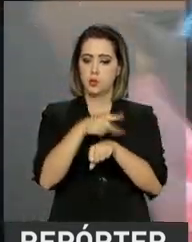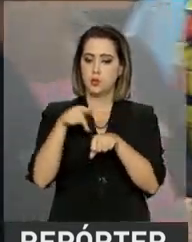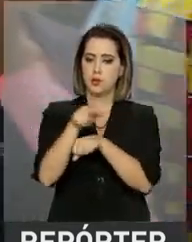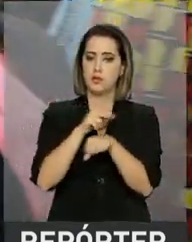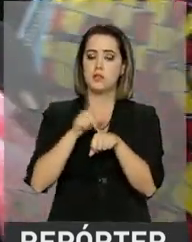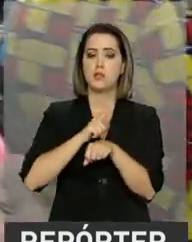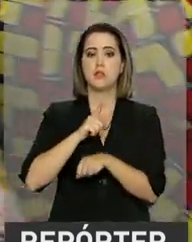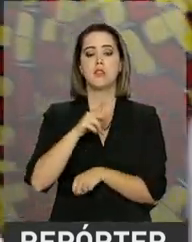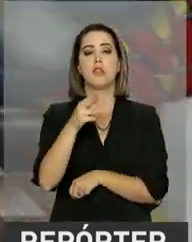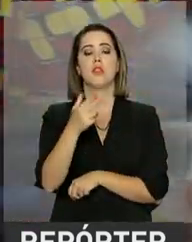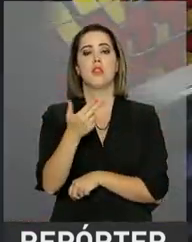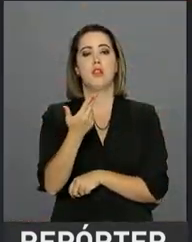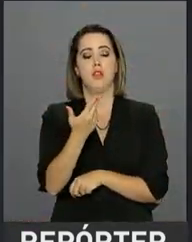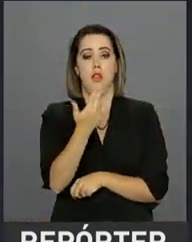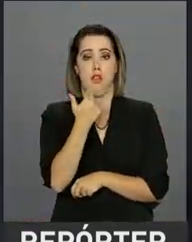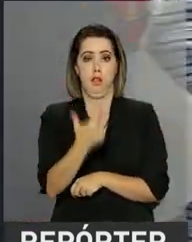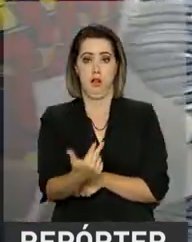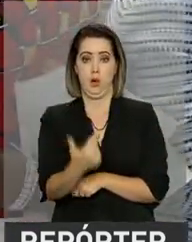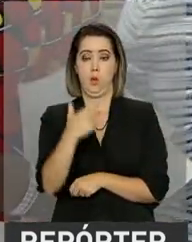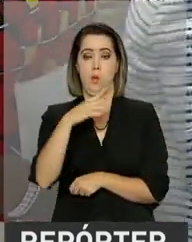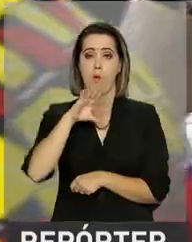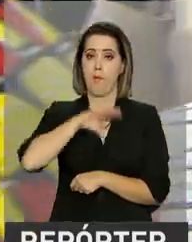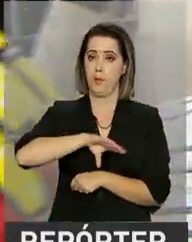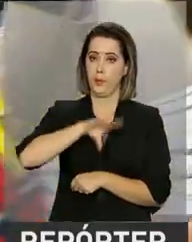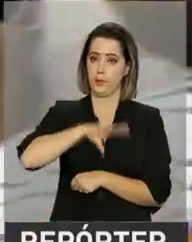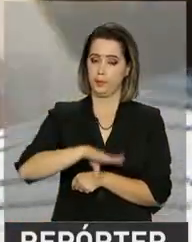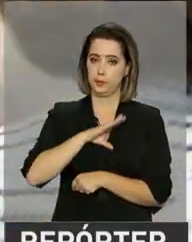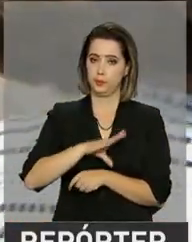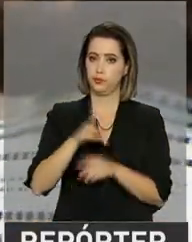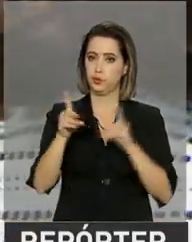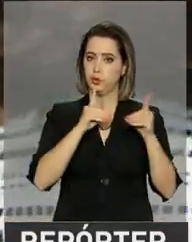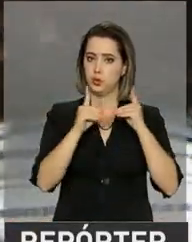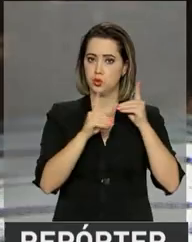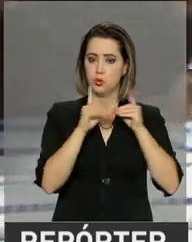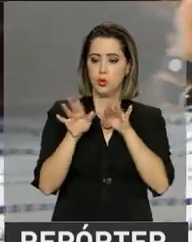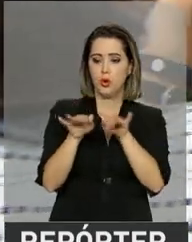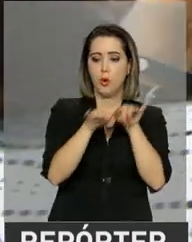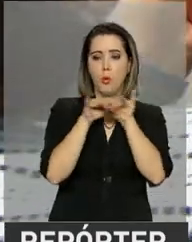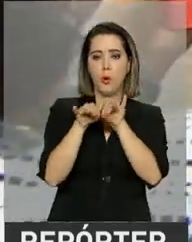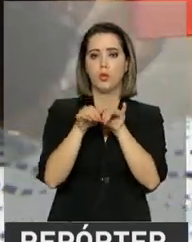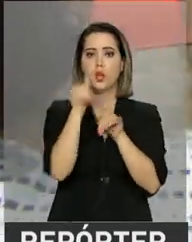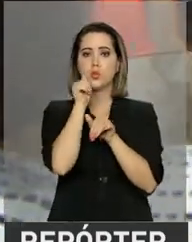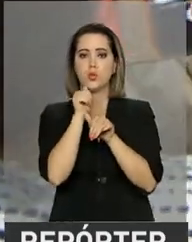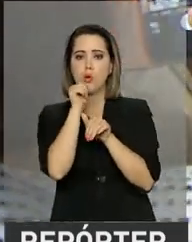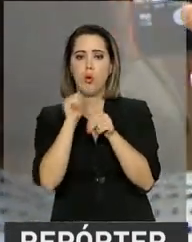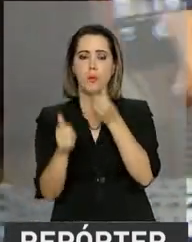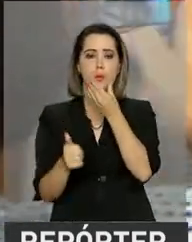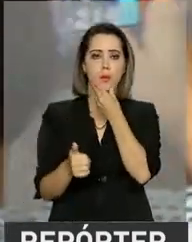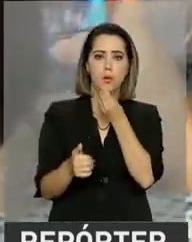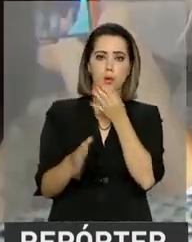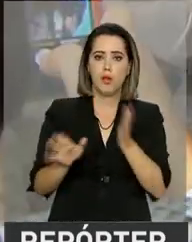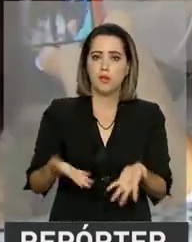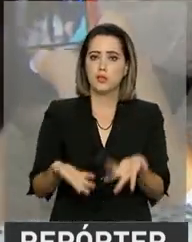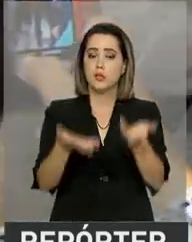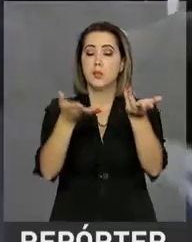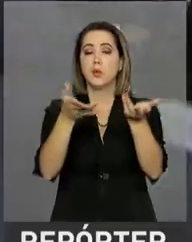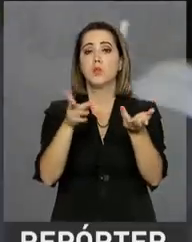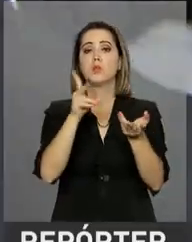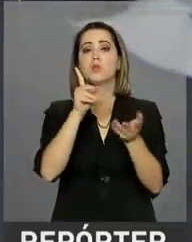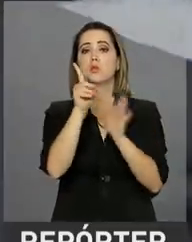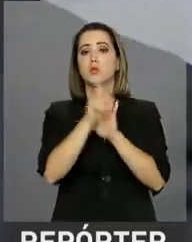língua portuguesa estão no Brasil para discutir questões ligadas à igualdade de gênero e promoção dos direitos das